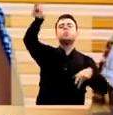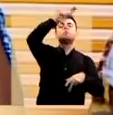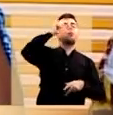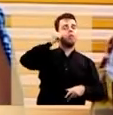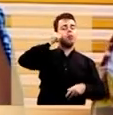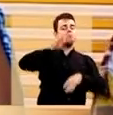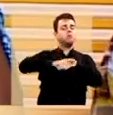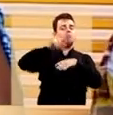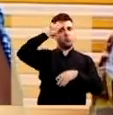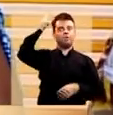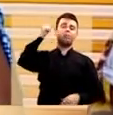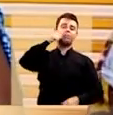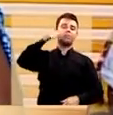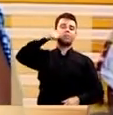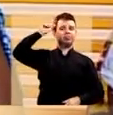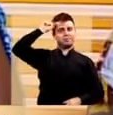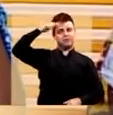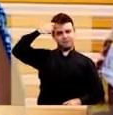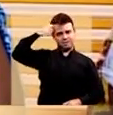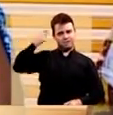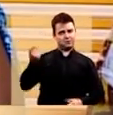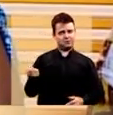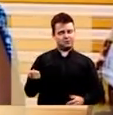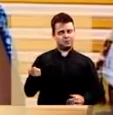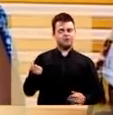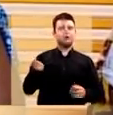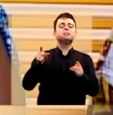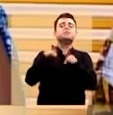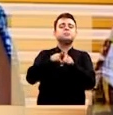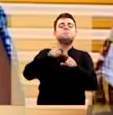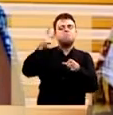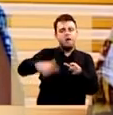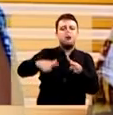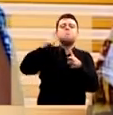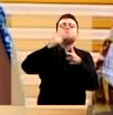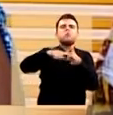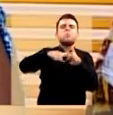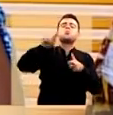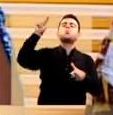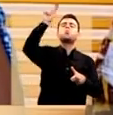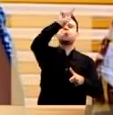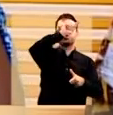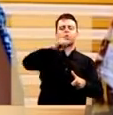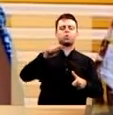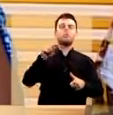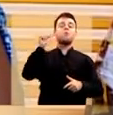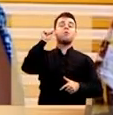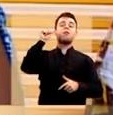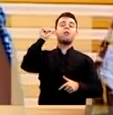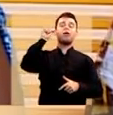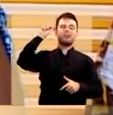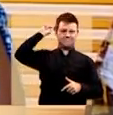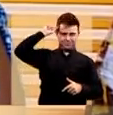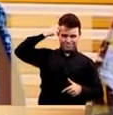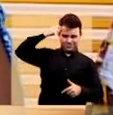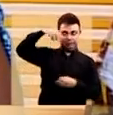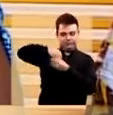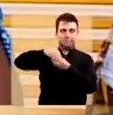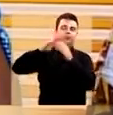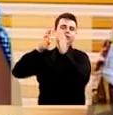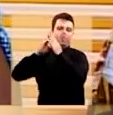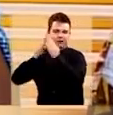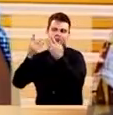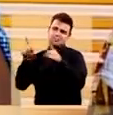pensando a realidade da mulher negra e problematizando justamente essa situação, porque a violência da mulher negra ocorre em casa e